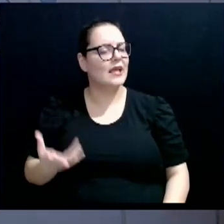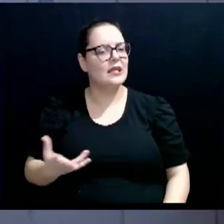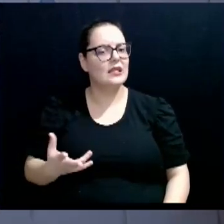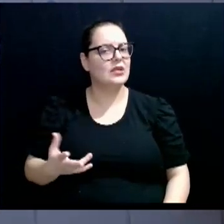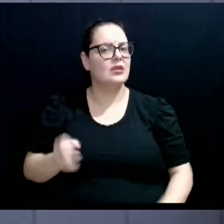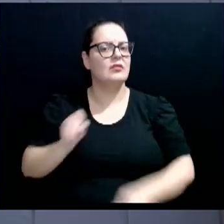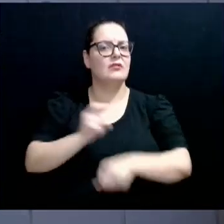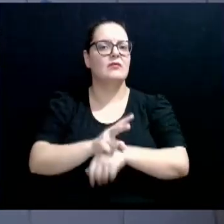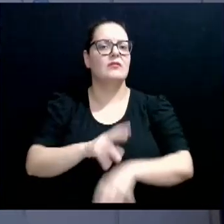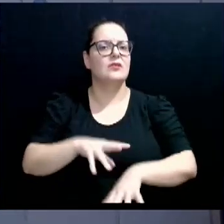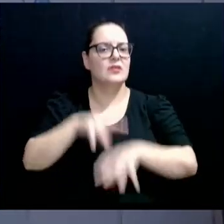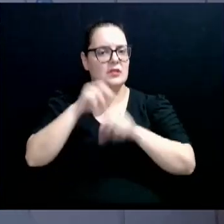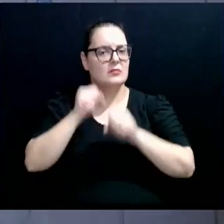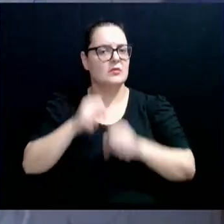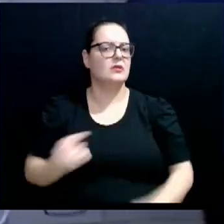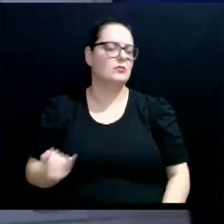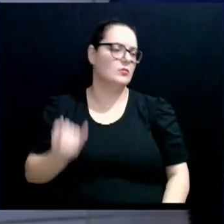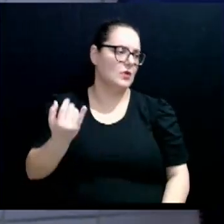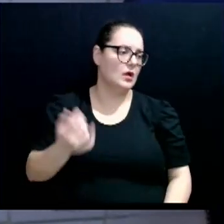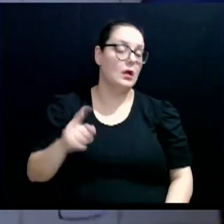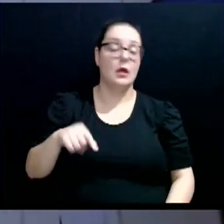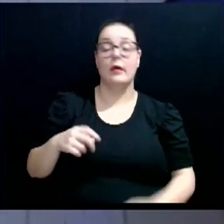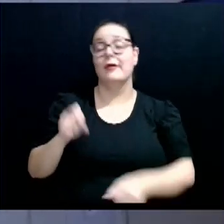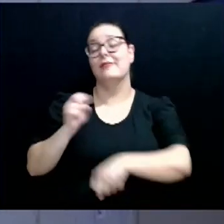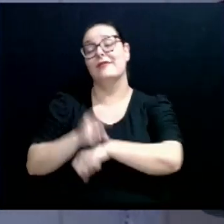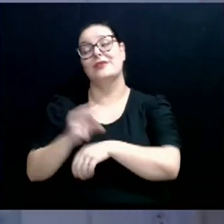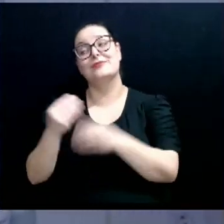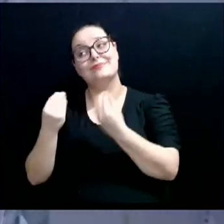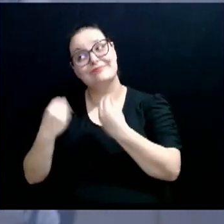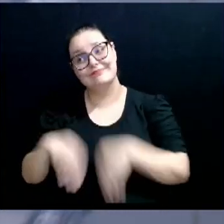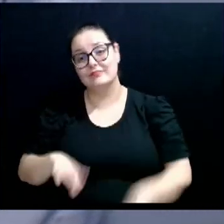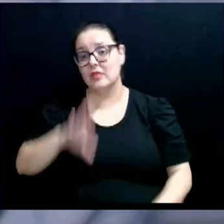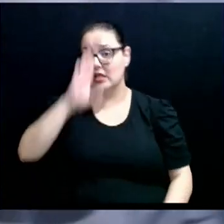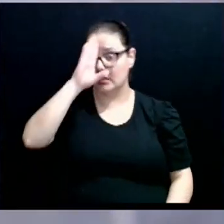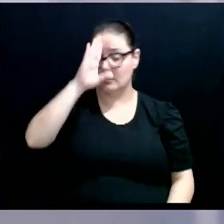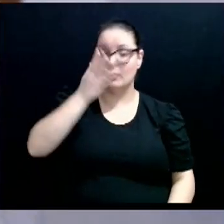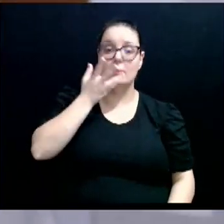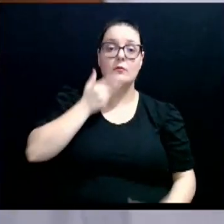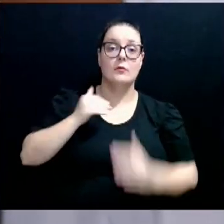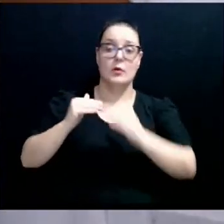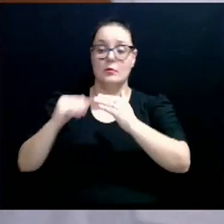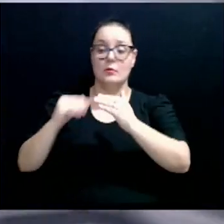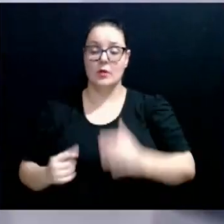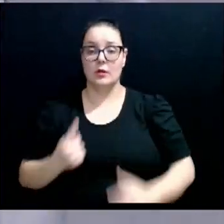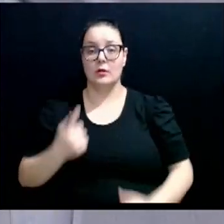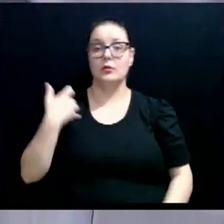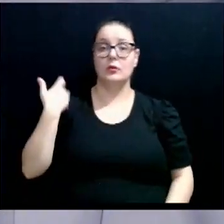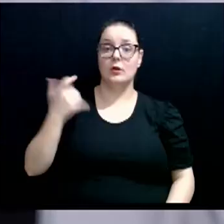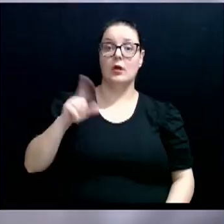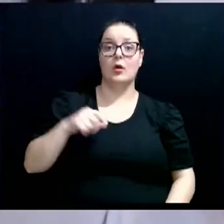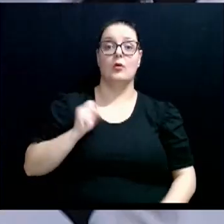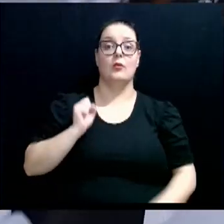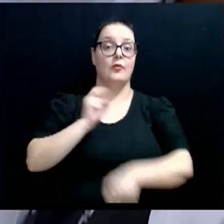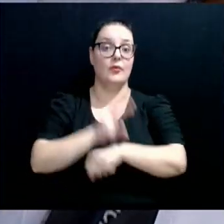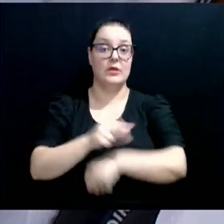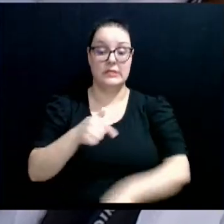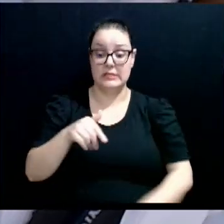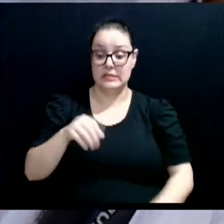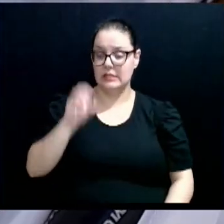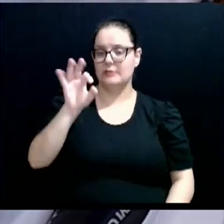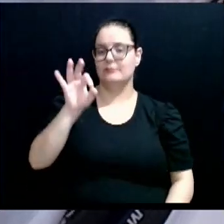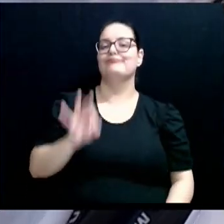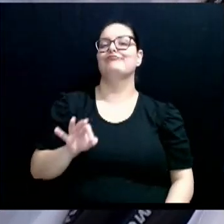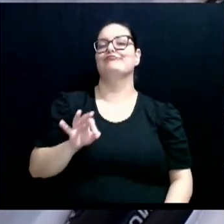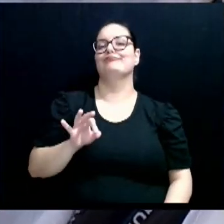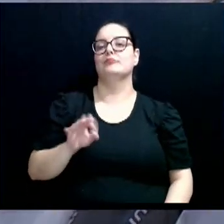vírus aí muito prejudicial, principalmente para as crianças menores de 1 ano. É o vírus causador de 70% dos casos de